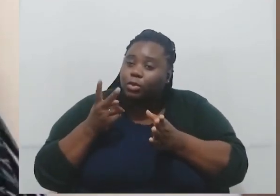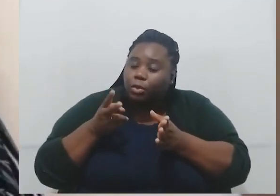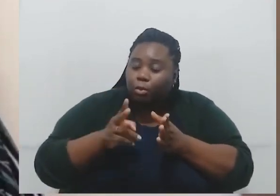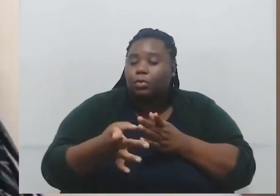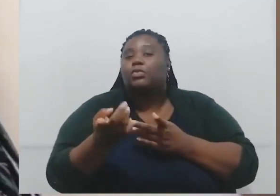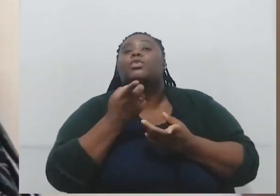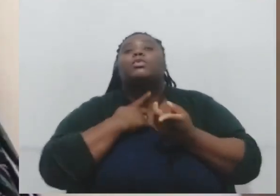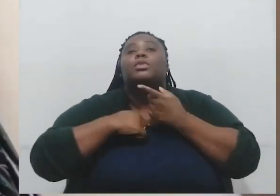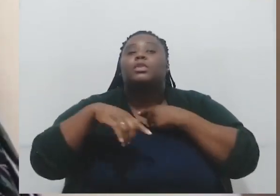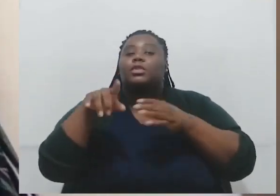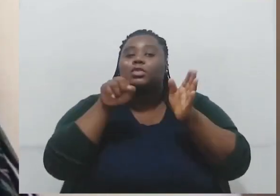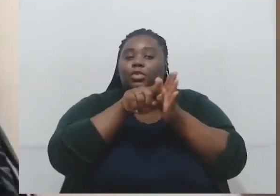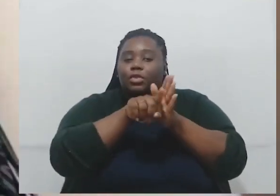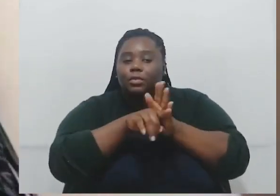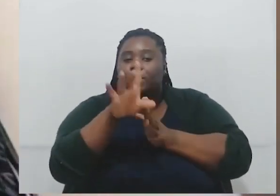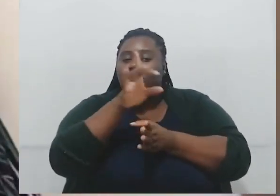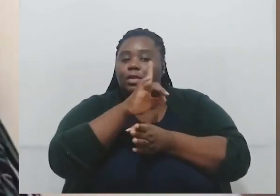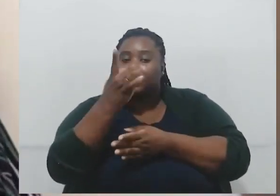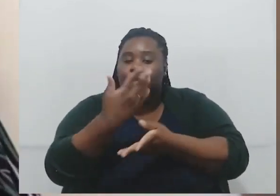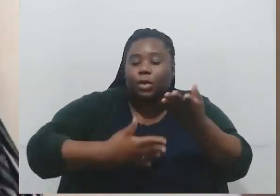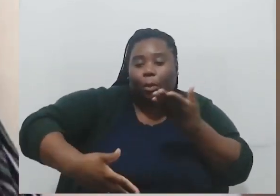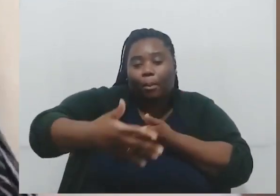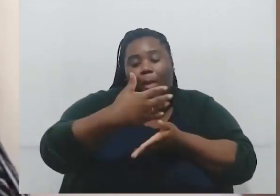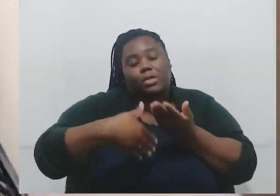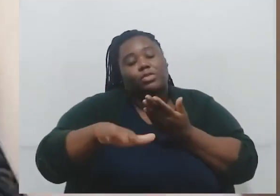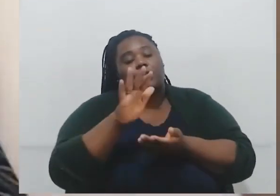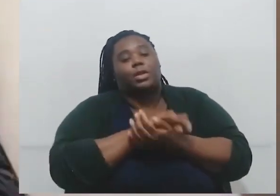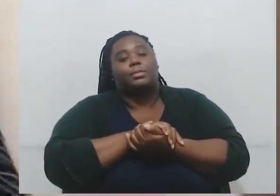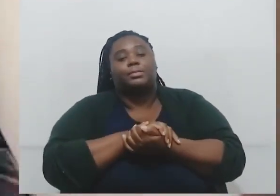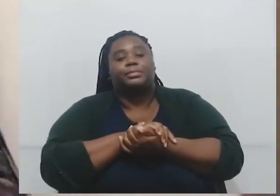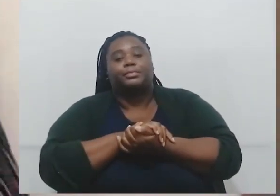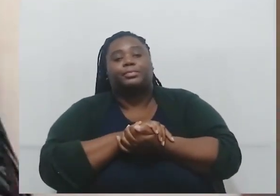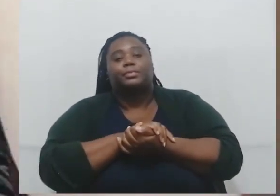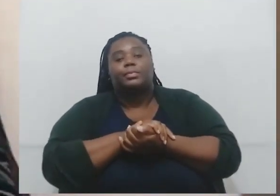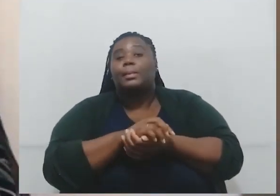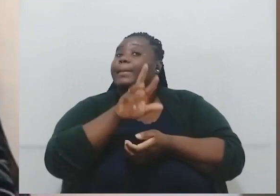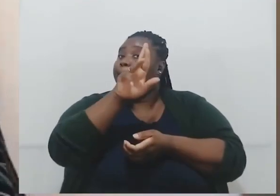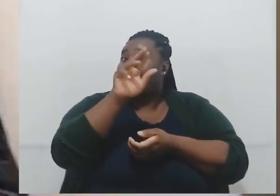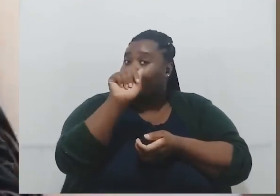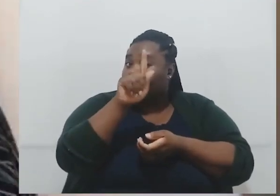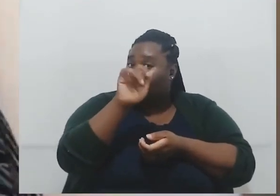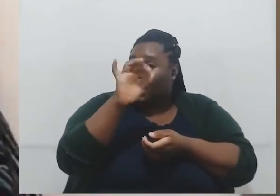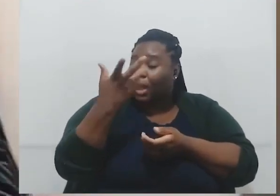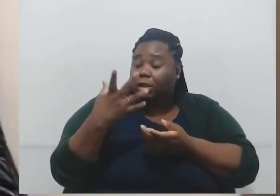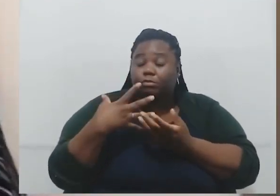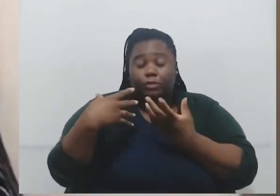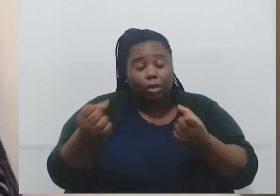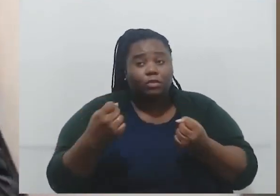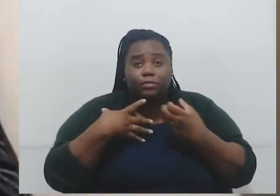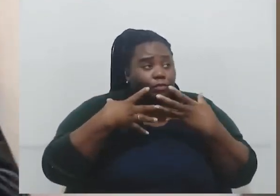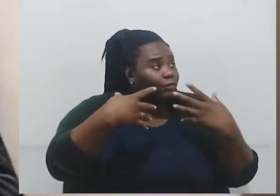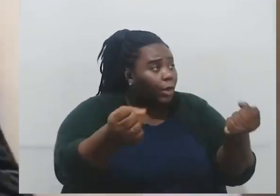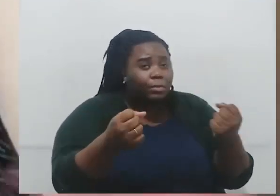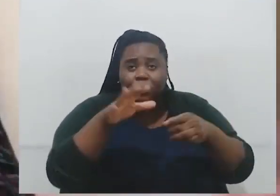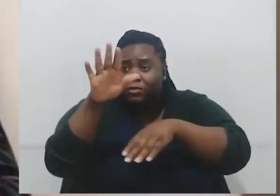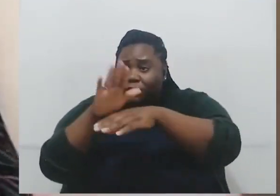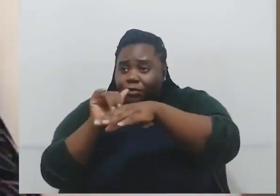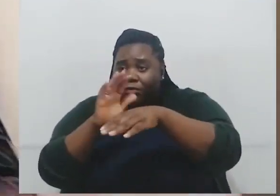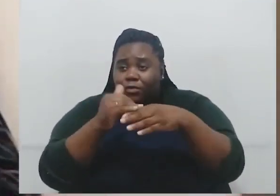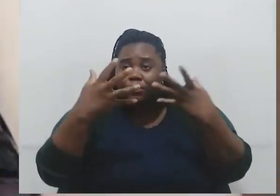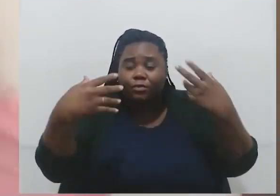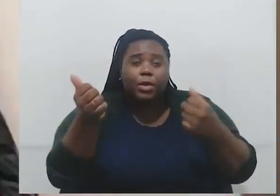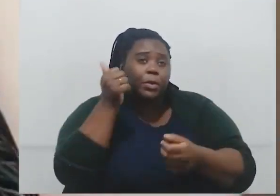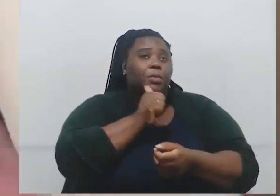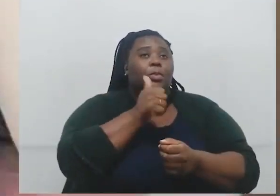coisas, e a Raquel tomou essa iniciativa de chamar essas mulheres diretoras desse núcleo e de fora dele